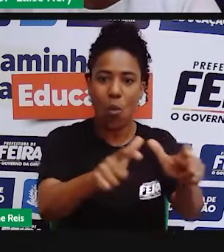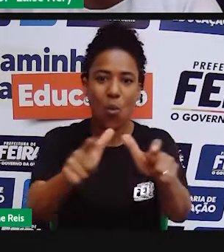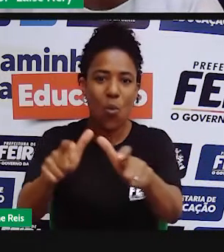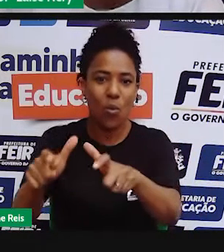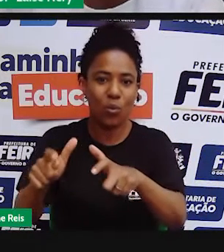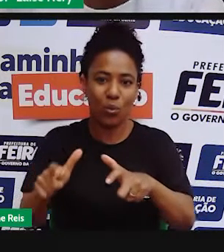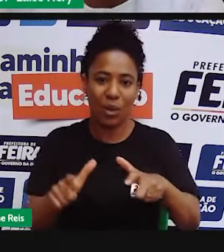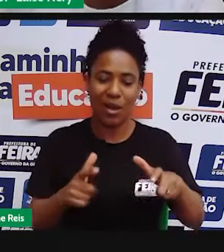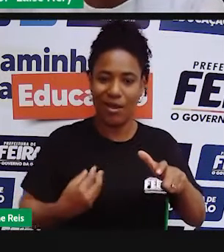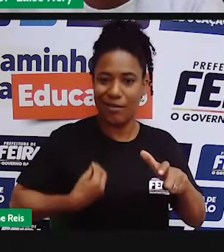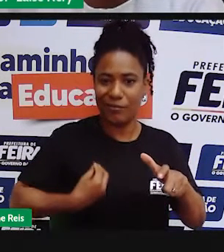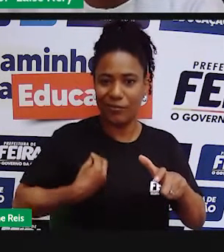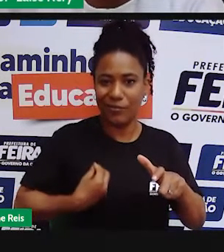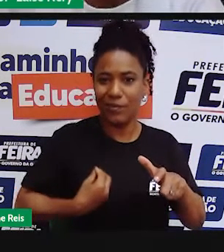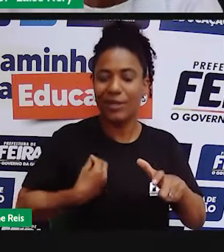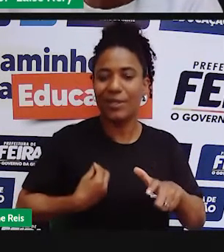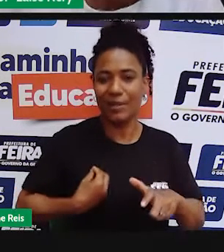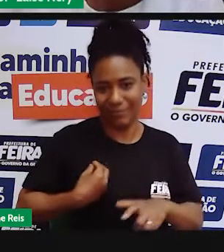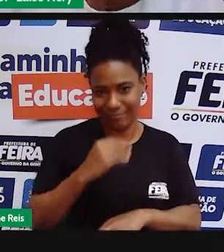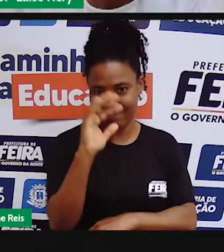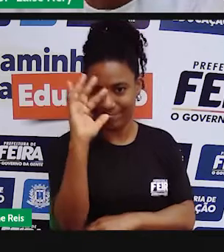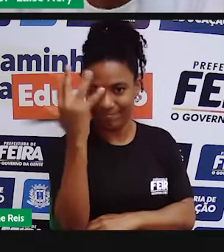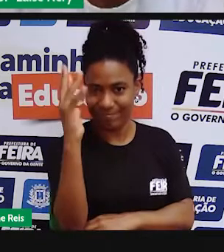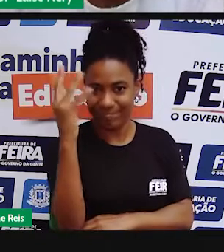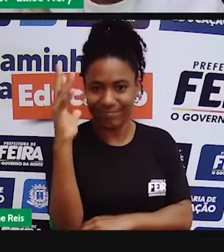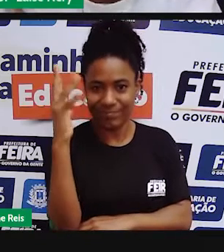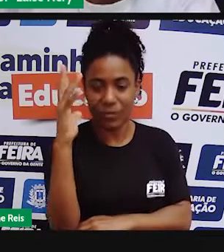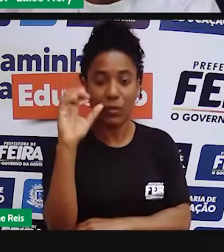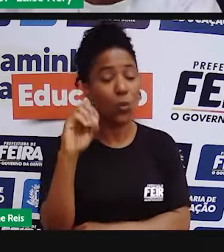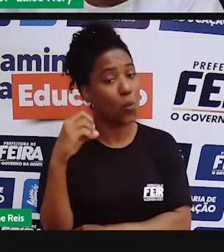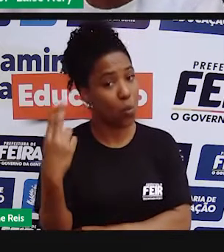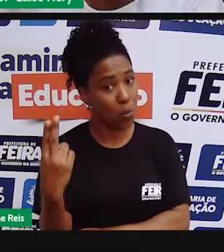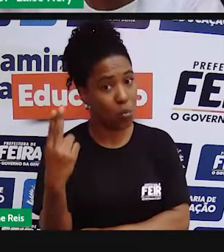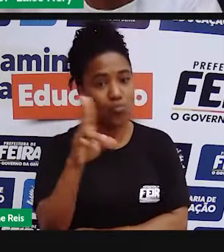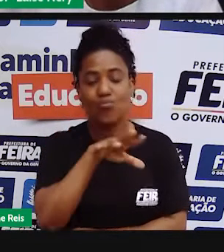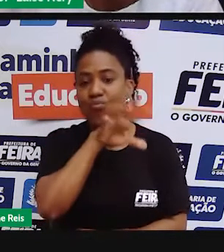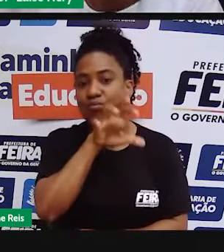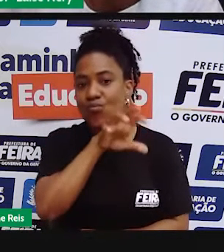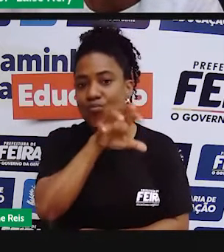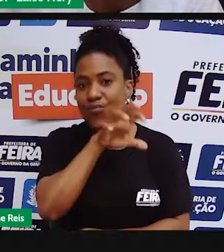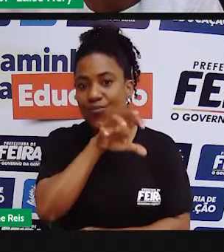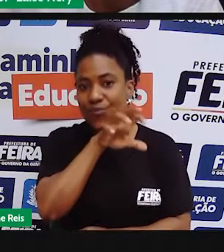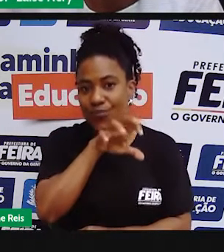locais, ou 6 grandes tipos de lugares onde vivem esses